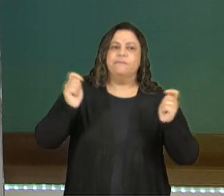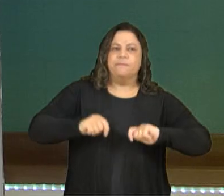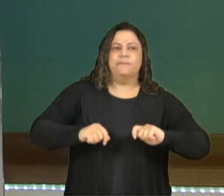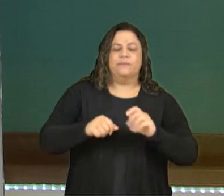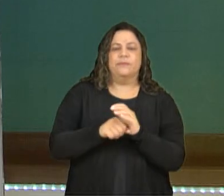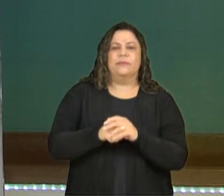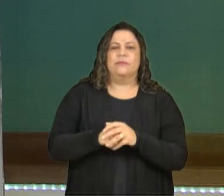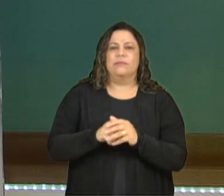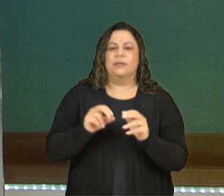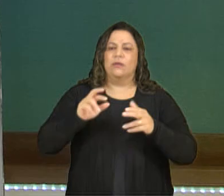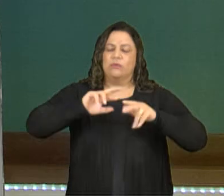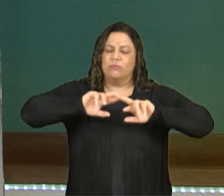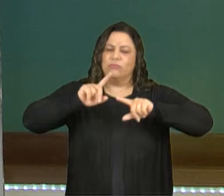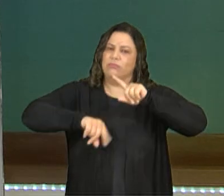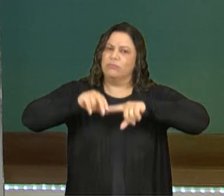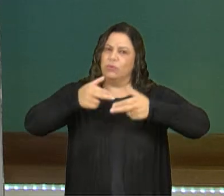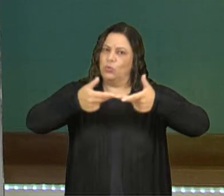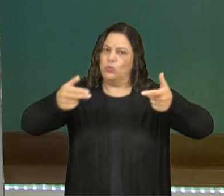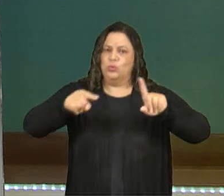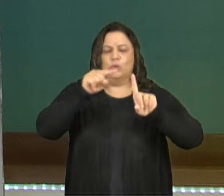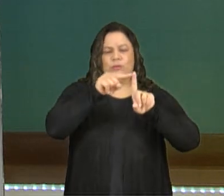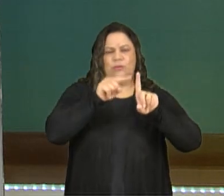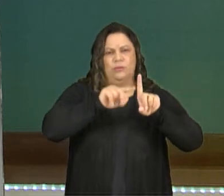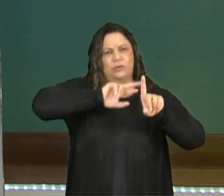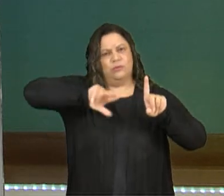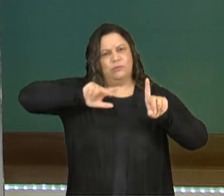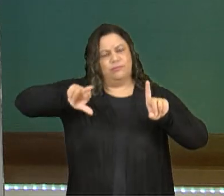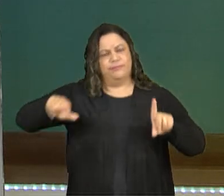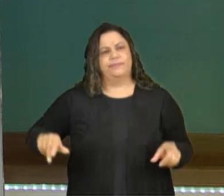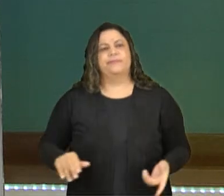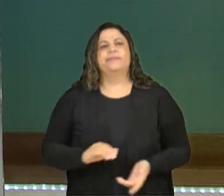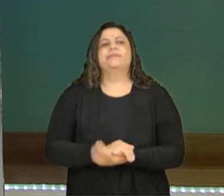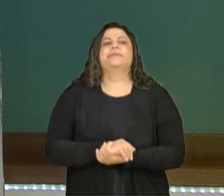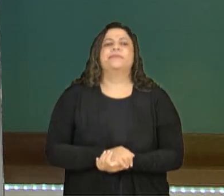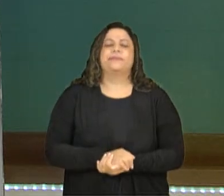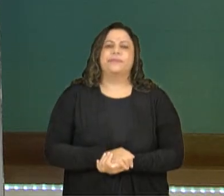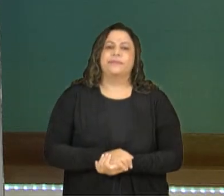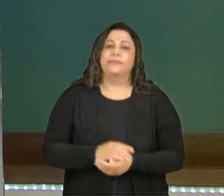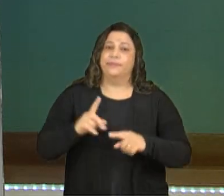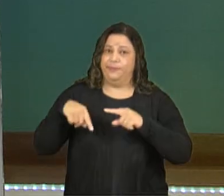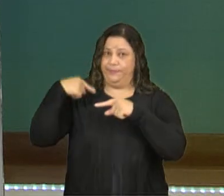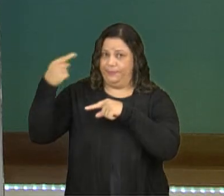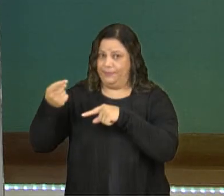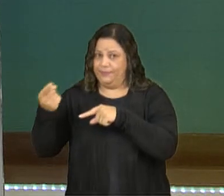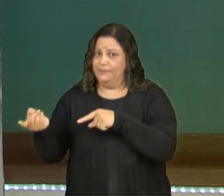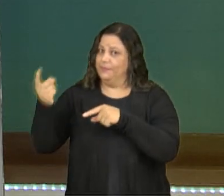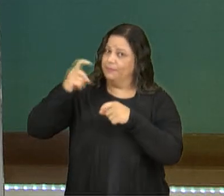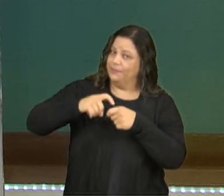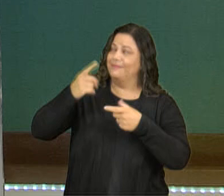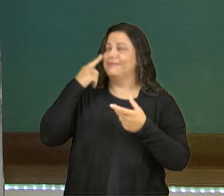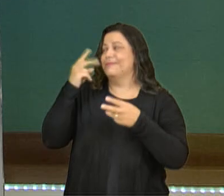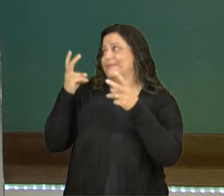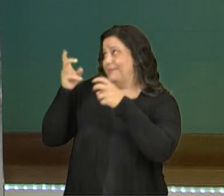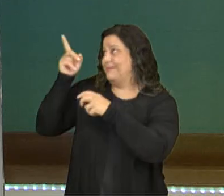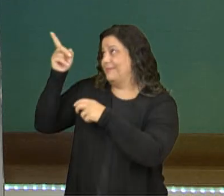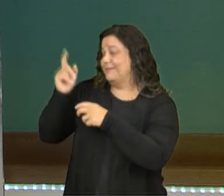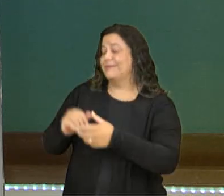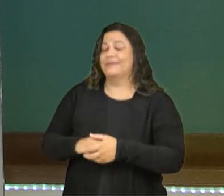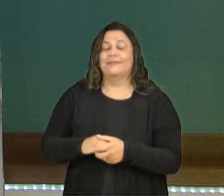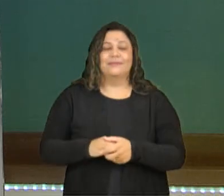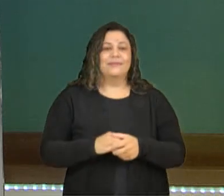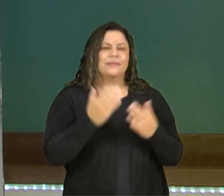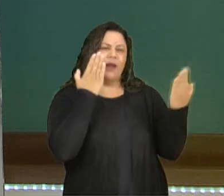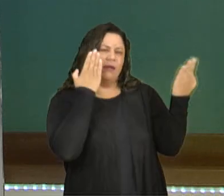uma importação de produtos industrializados. Aí, pulei dentro disso devemos fazer uma análise